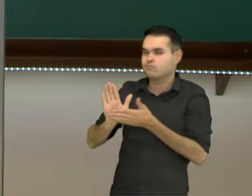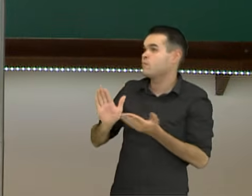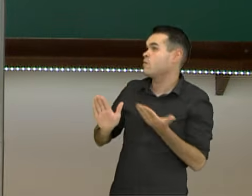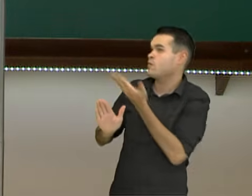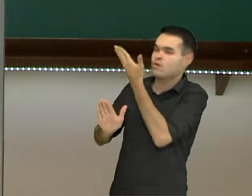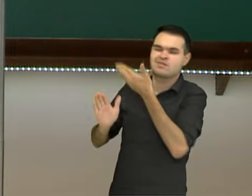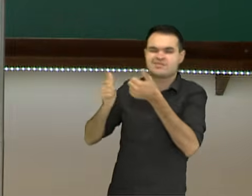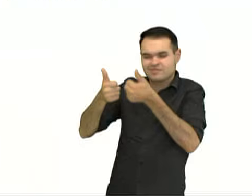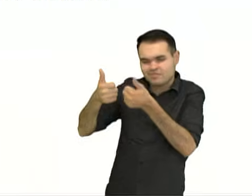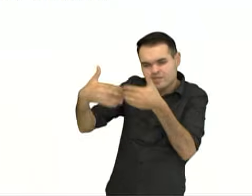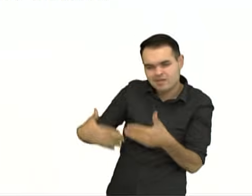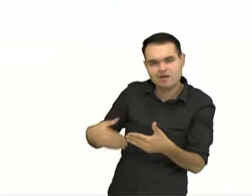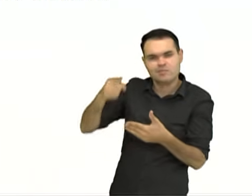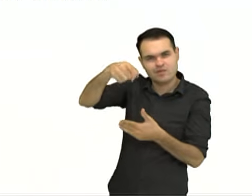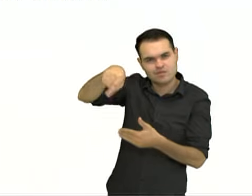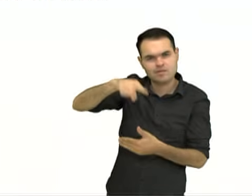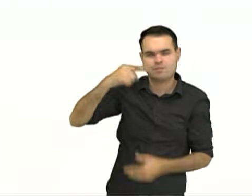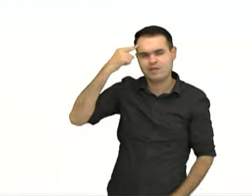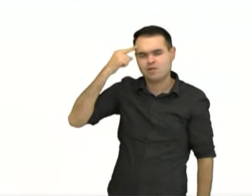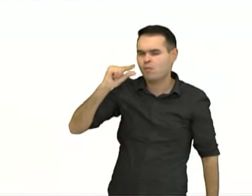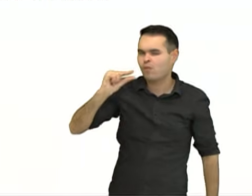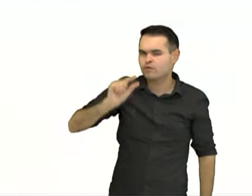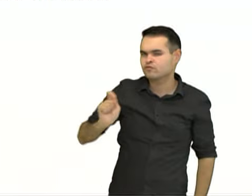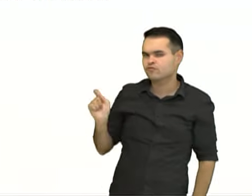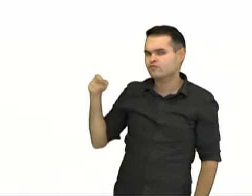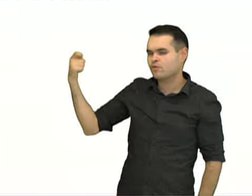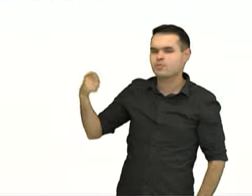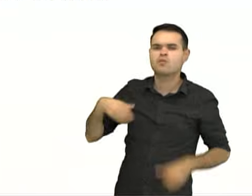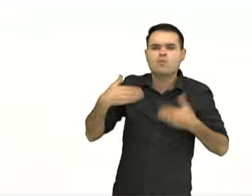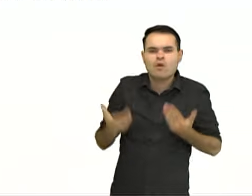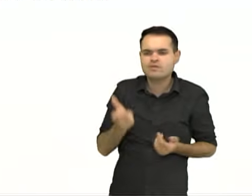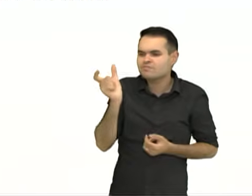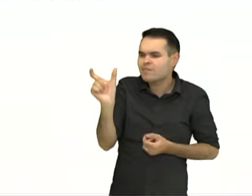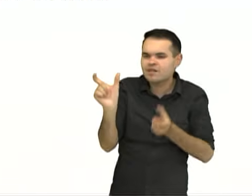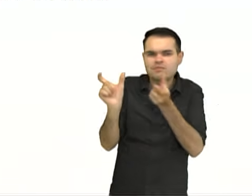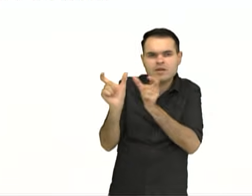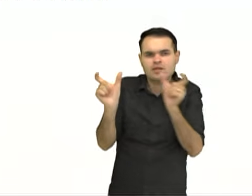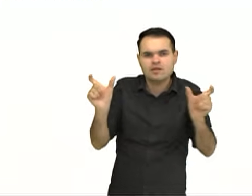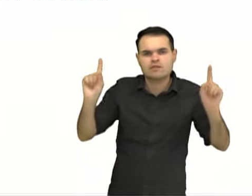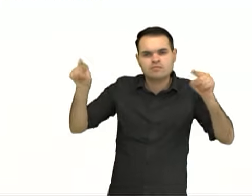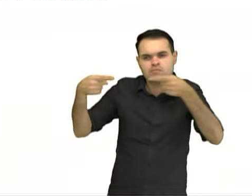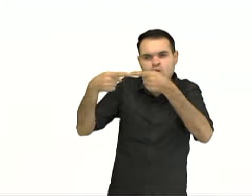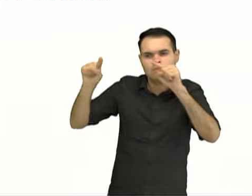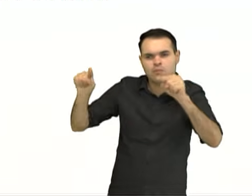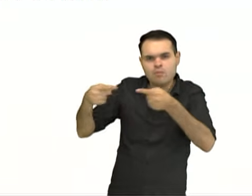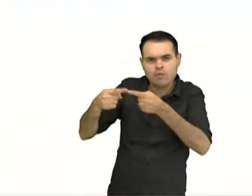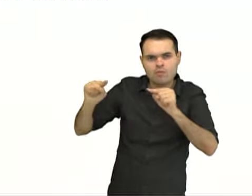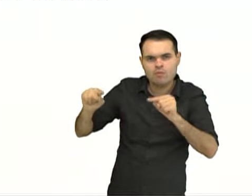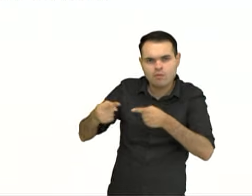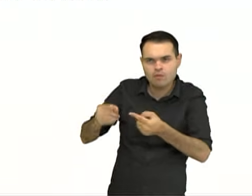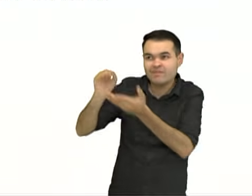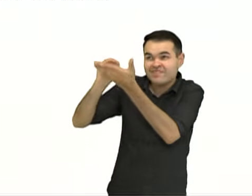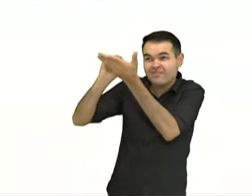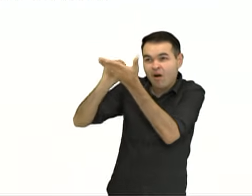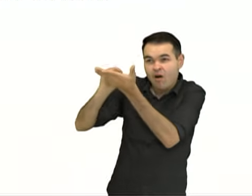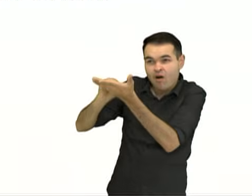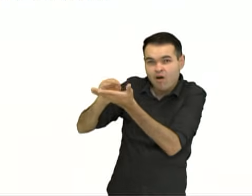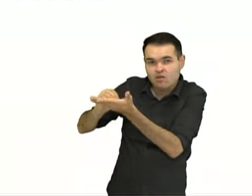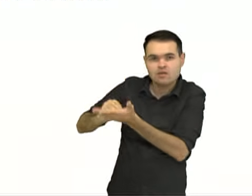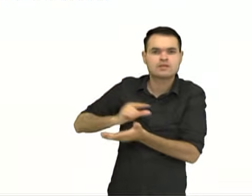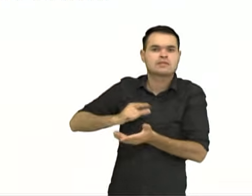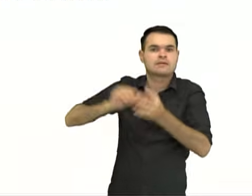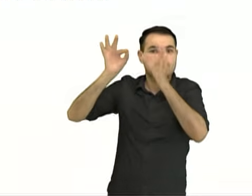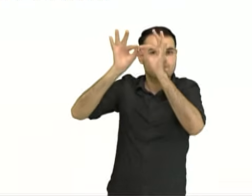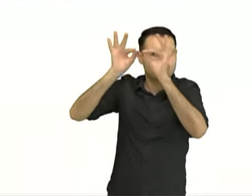vai explicar essa atividade para vocês, né? Quais palavras preenchem corretamente as lacunas? Nós temos uma